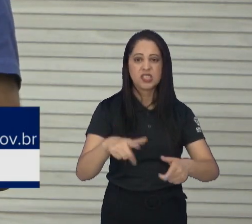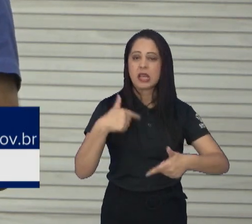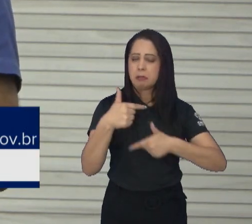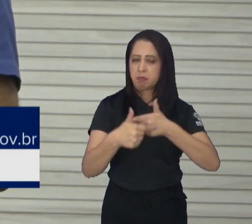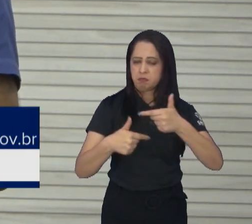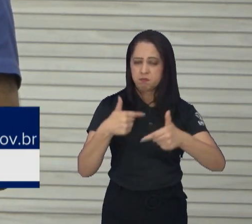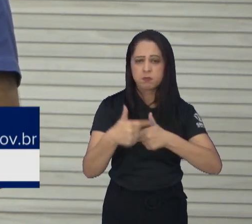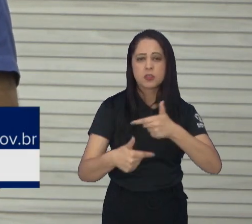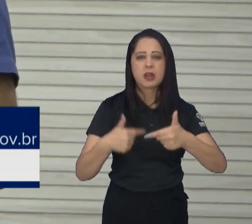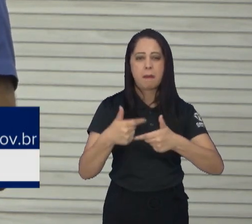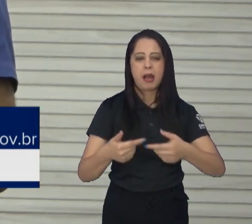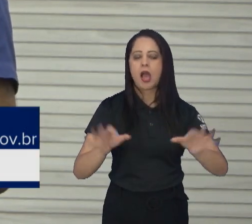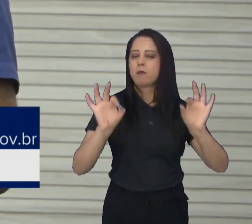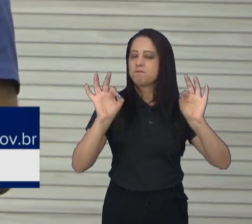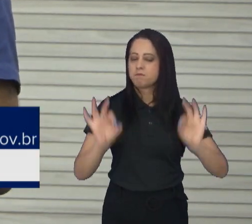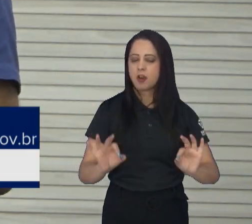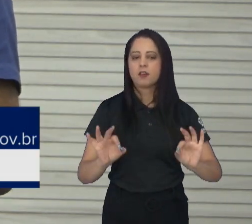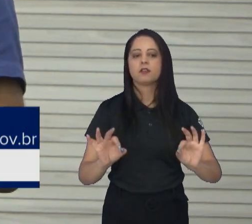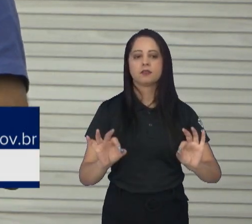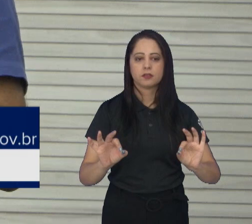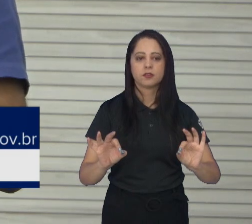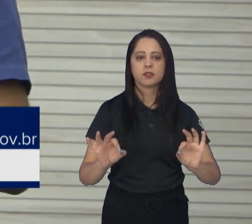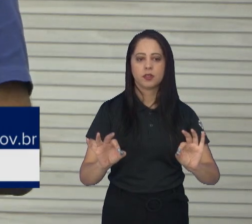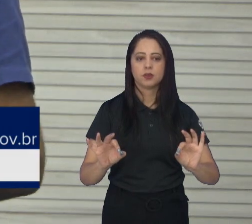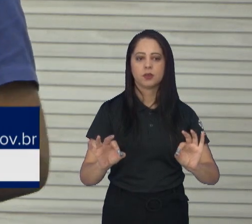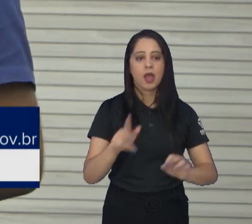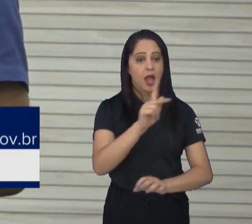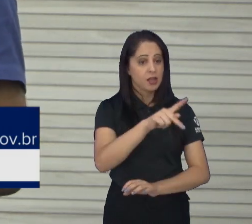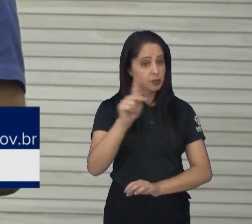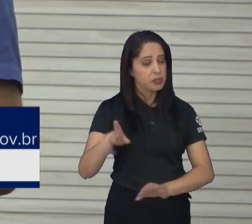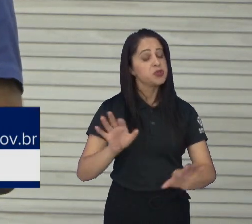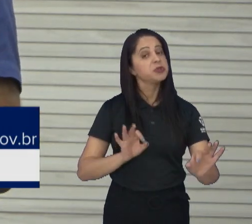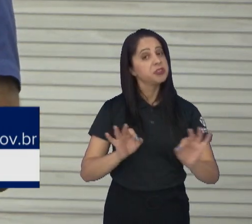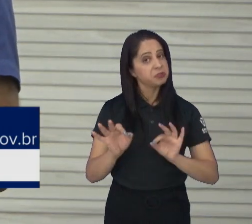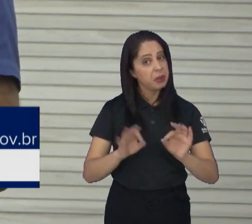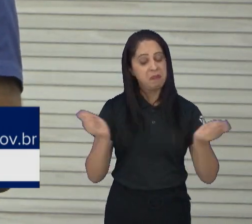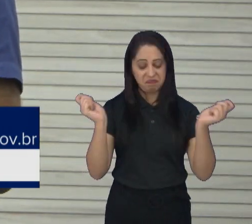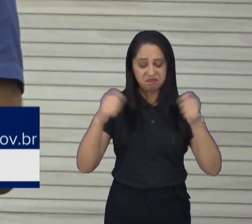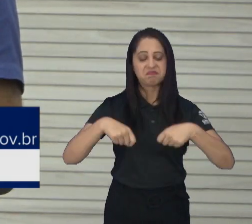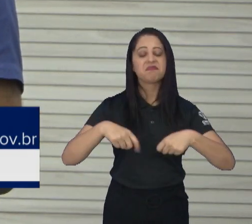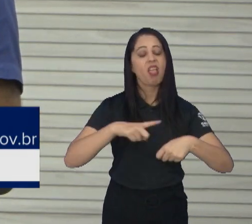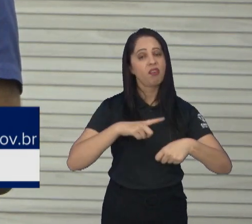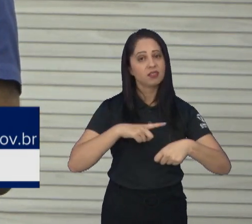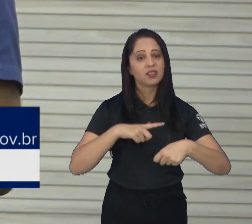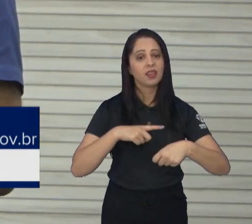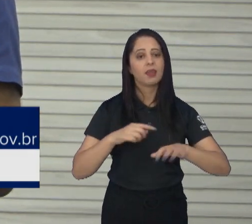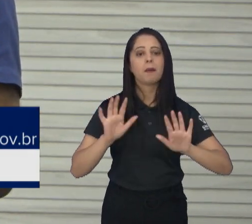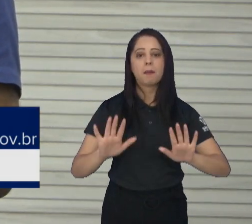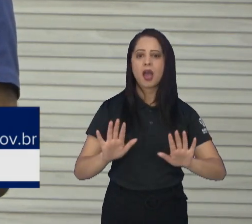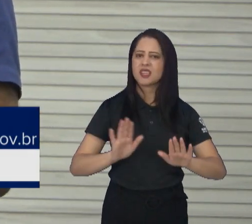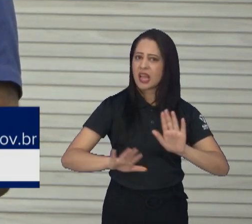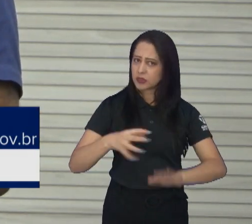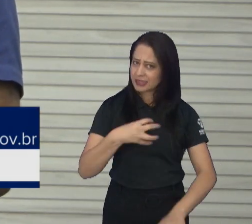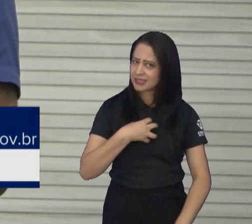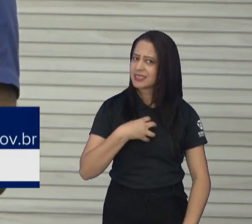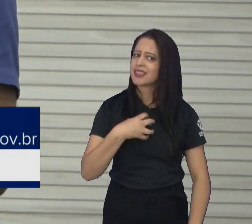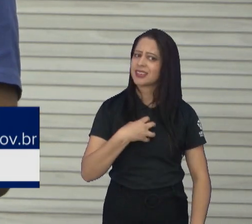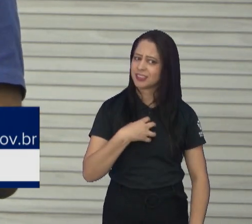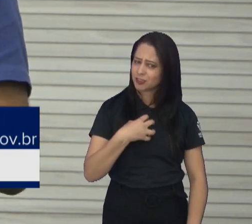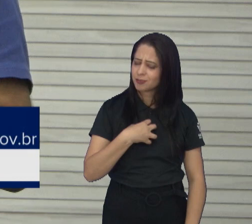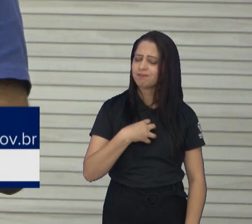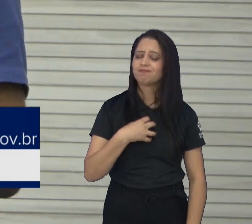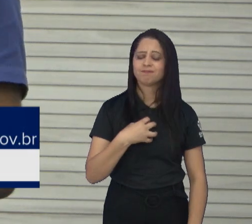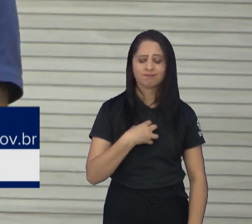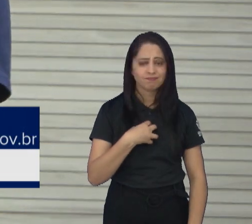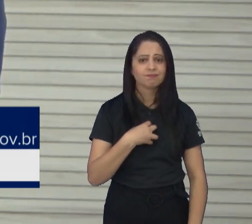trabalho muito bem feito na cidade, são pessoas preparadas e que às vezes sente, viu, vereadora, um tanto,